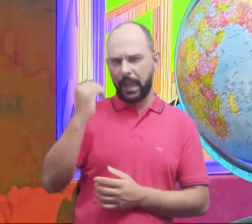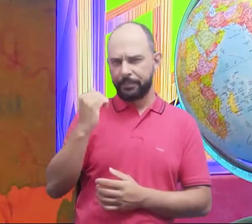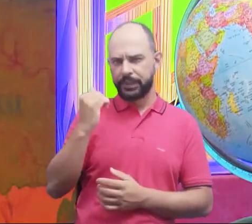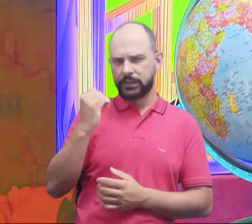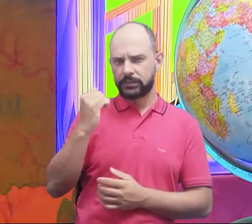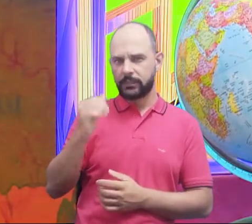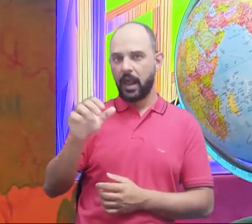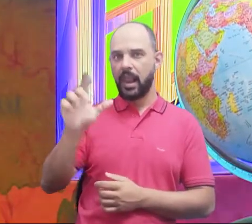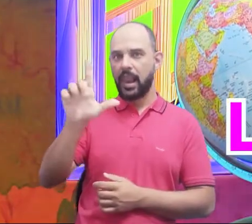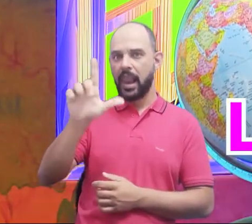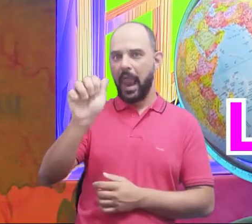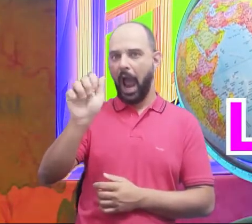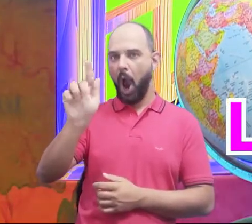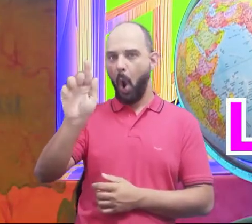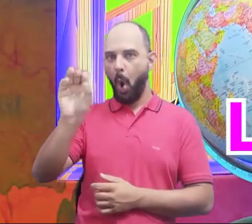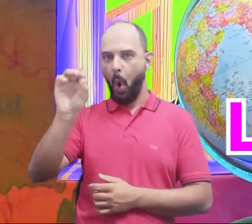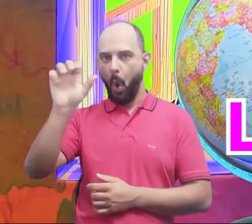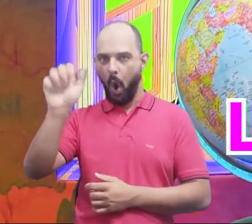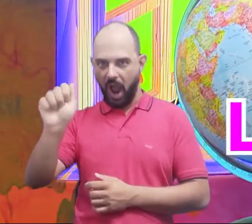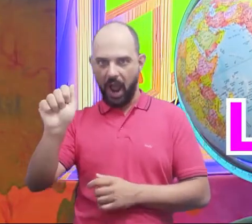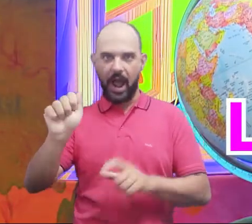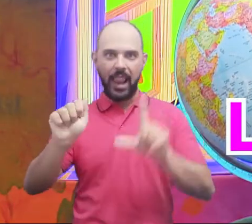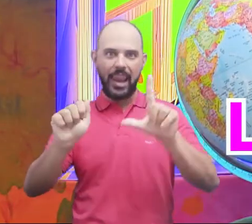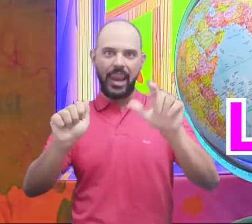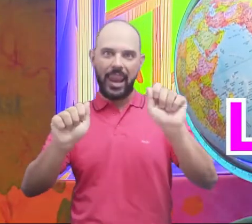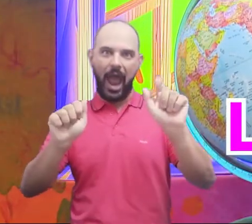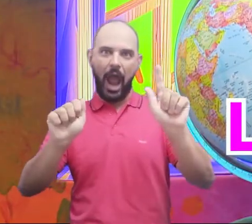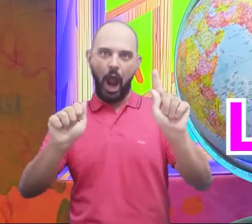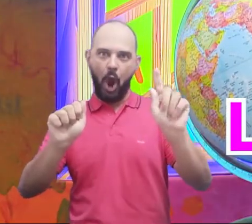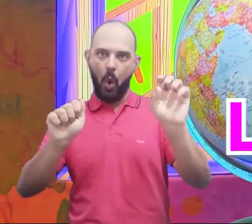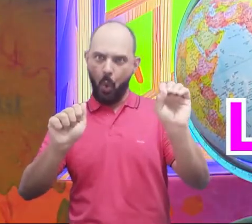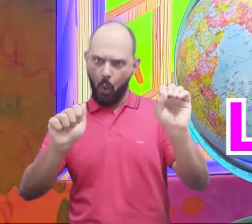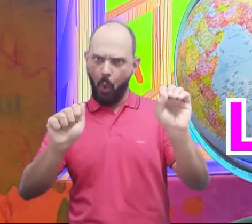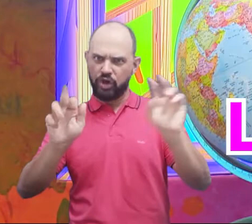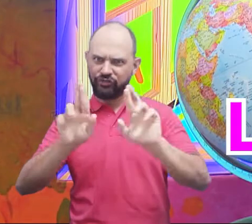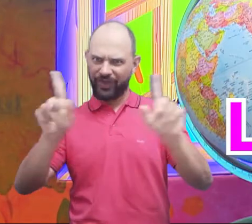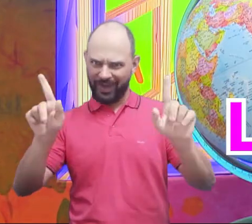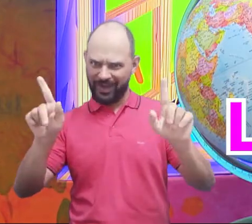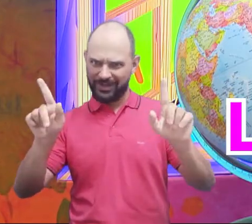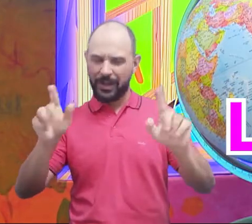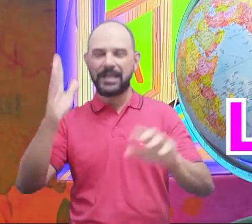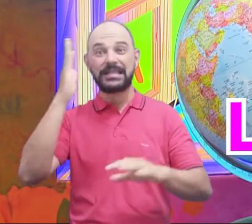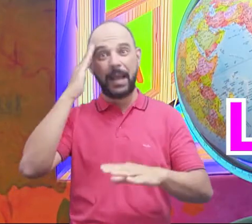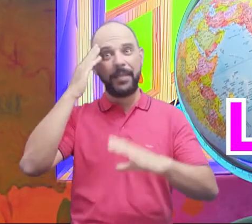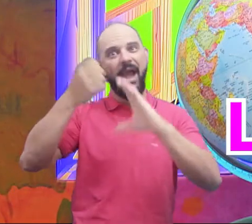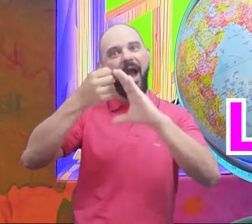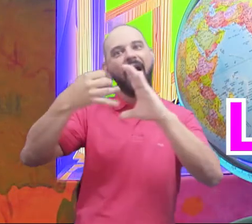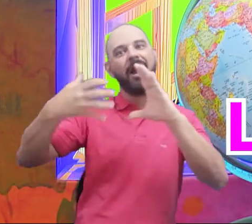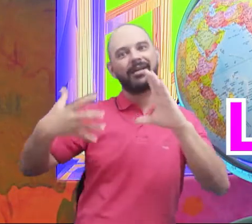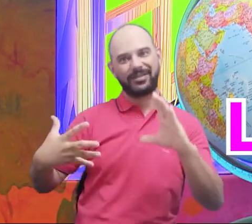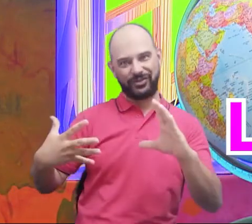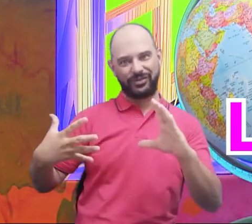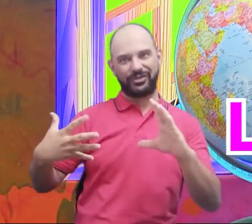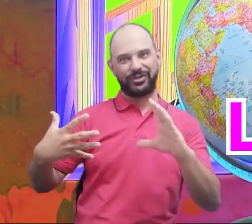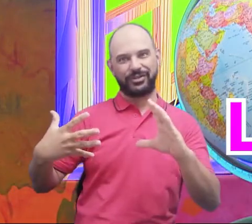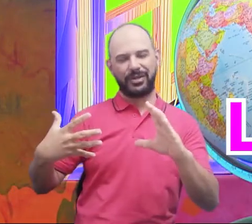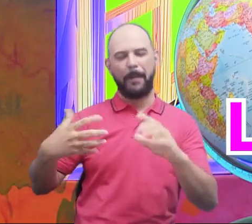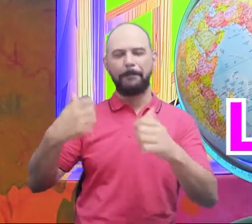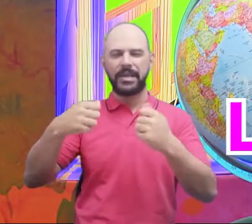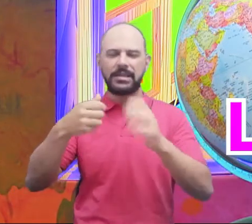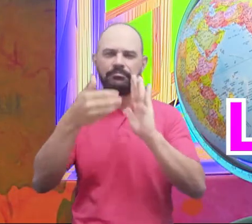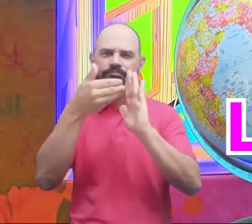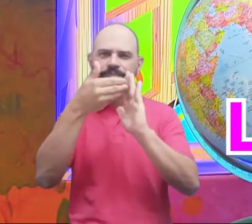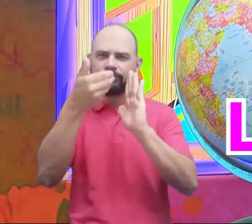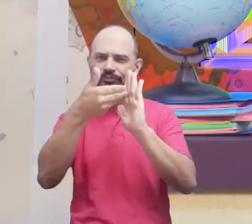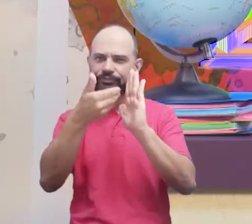Você sabe a diferença entre lagoa e lago? Para saber, a gente precisa entender sobre as características e fazer quase um joguinho